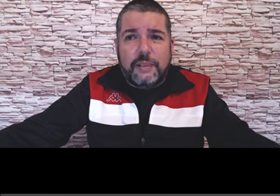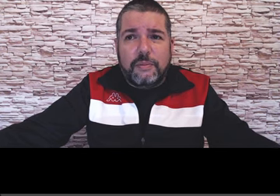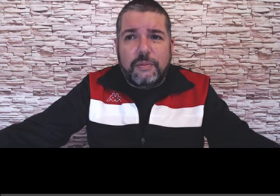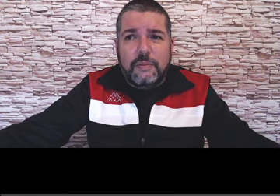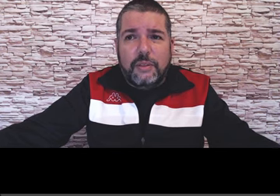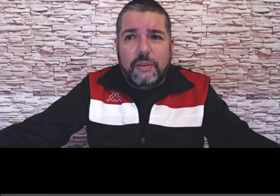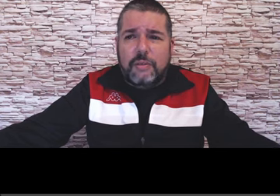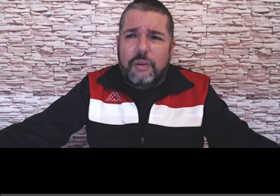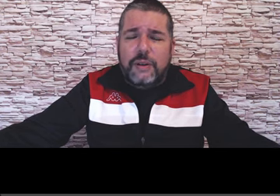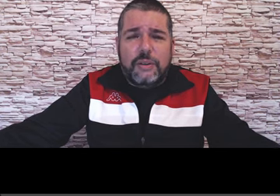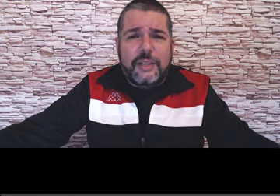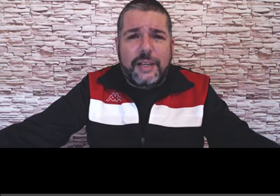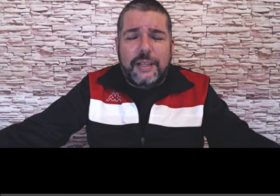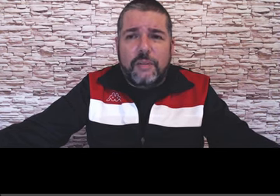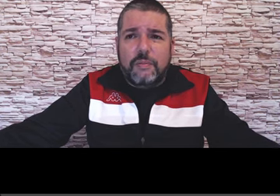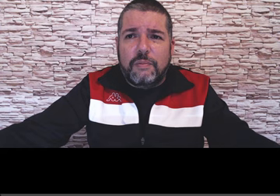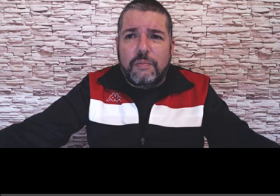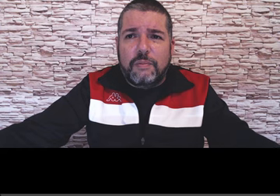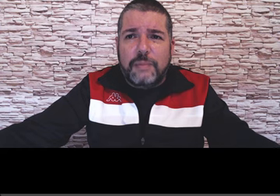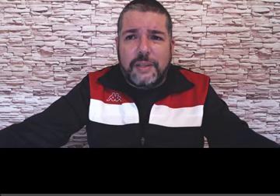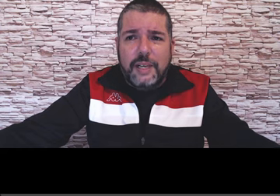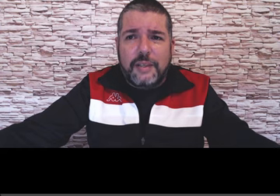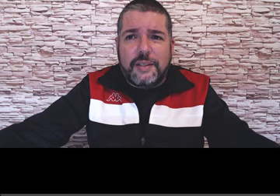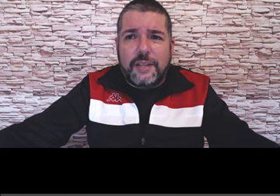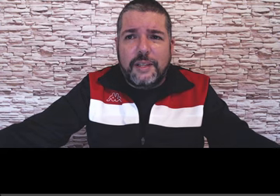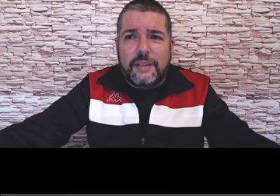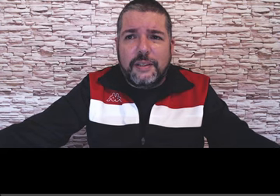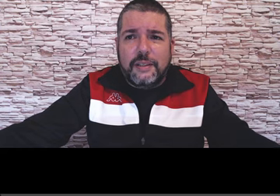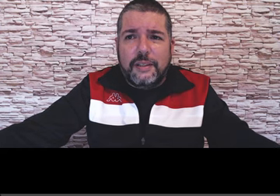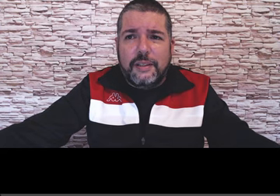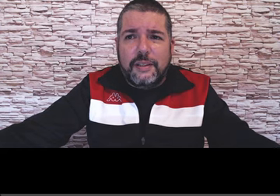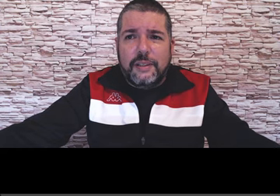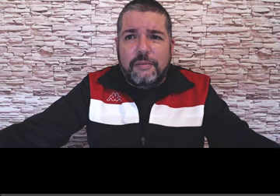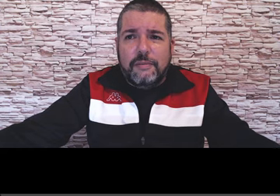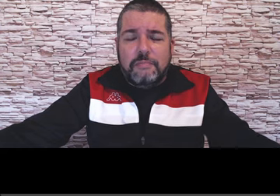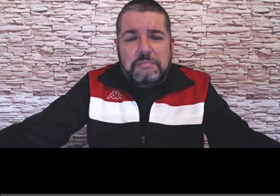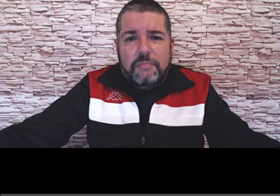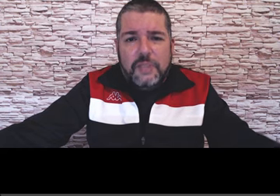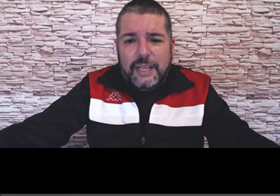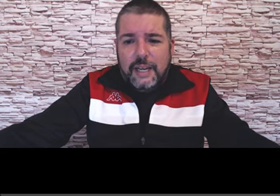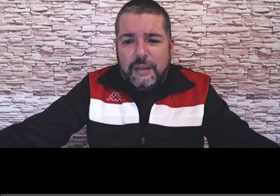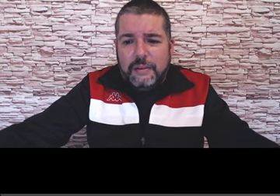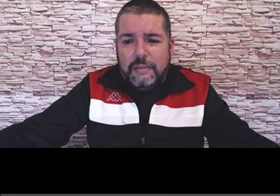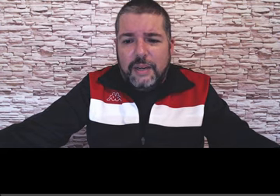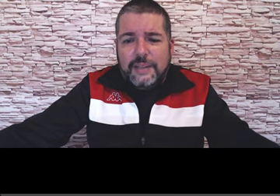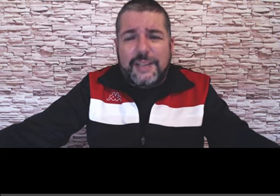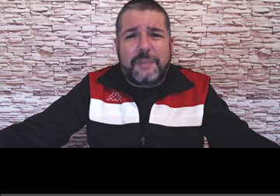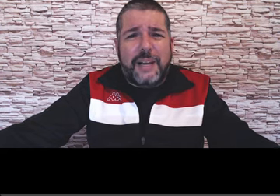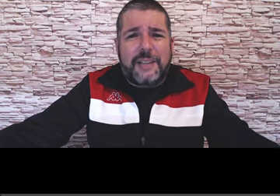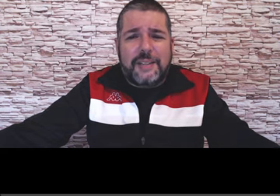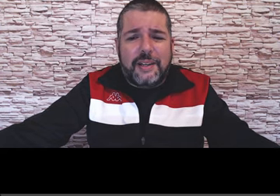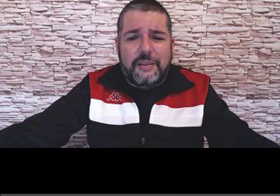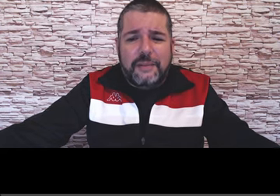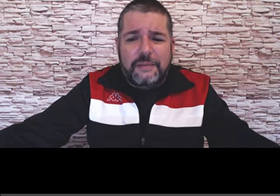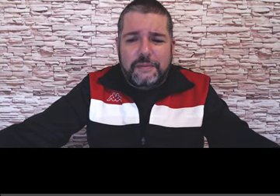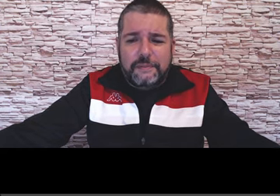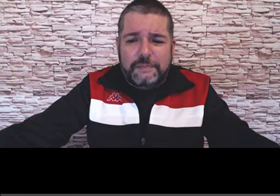populares? Um governo de esquerda, um presidente de esquerda? Sei lá, às vezes parece estranho, né?